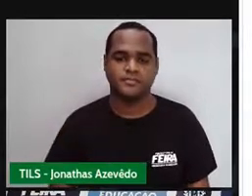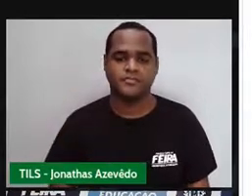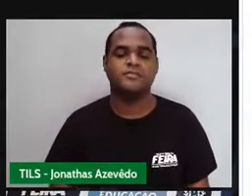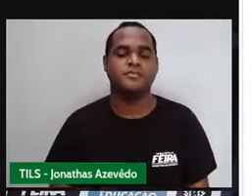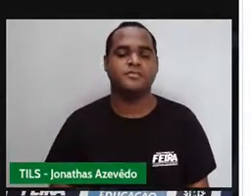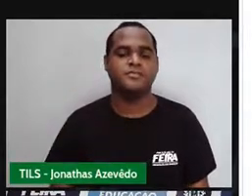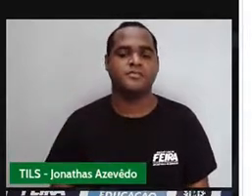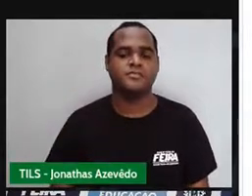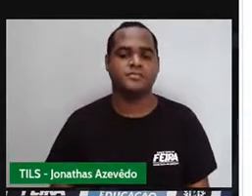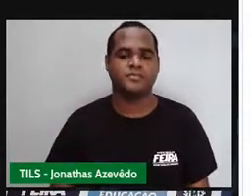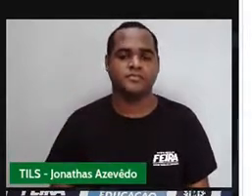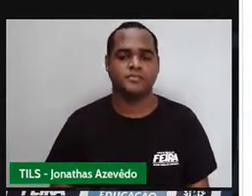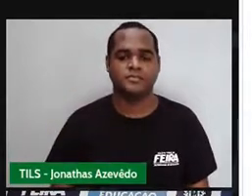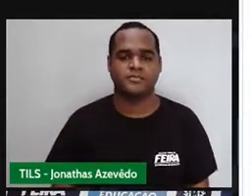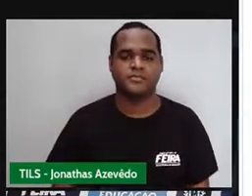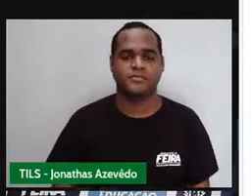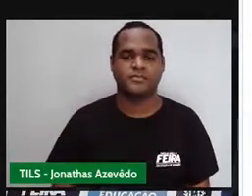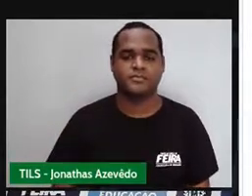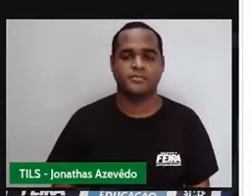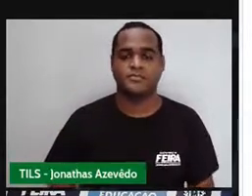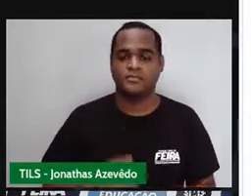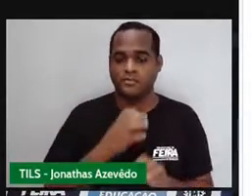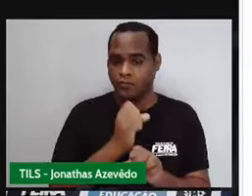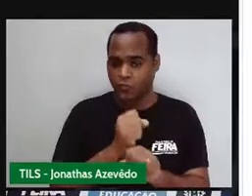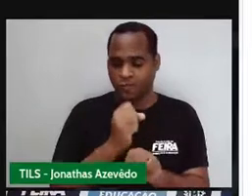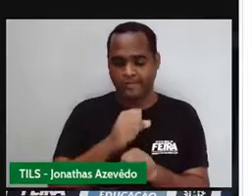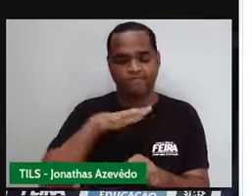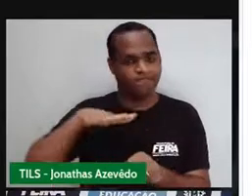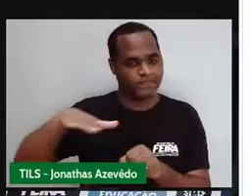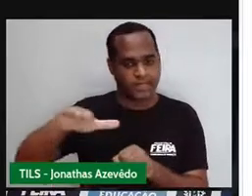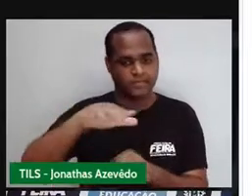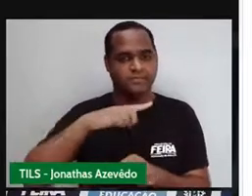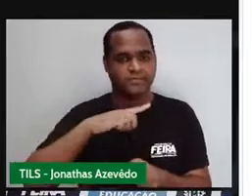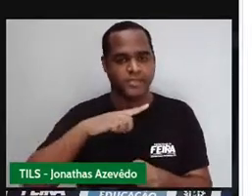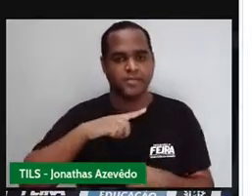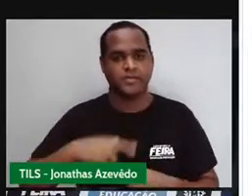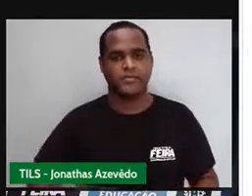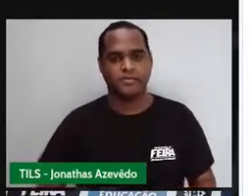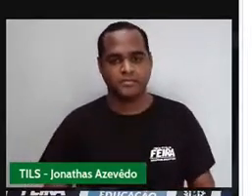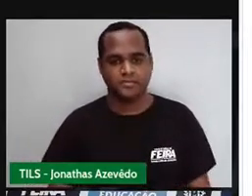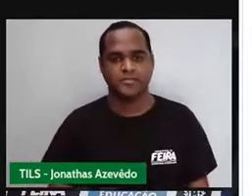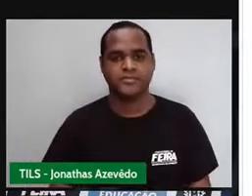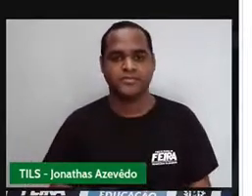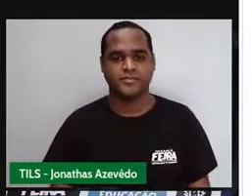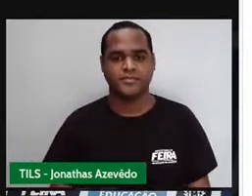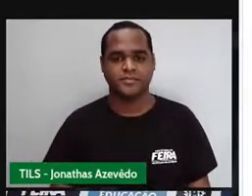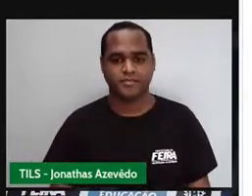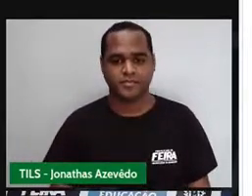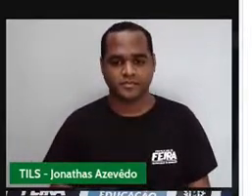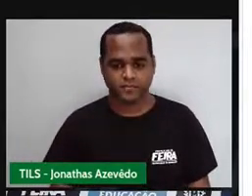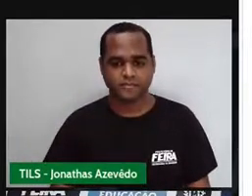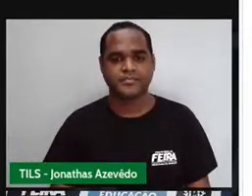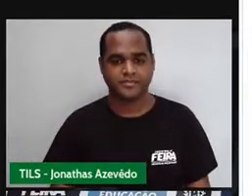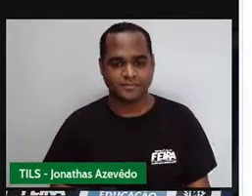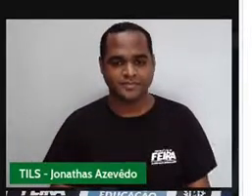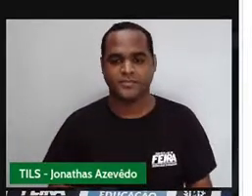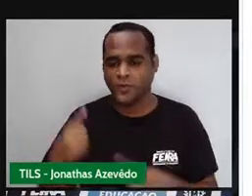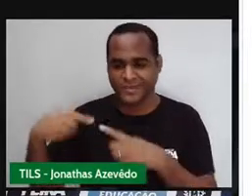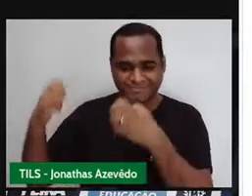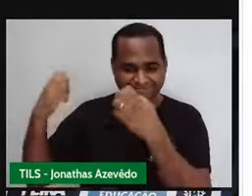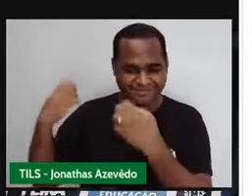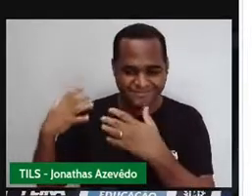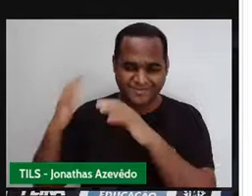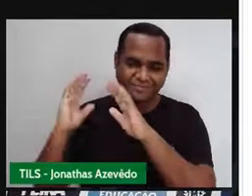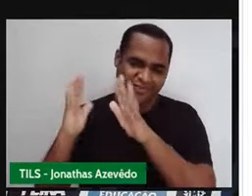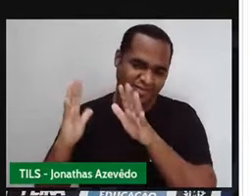unidade a diária não é a gente viu esses comentários em outra